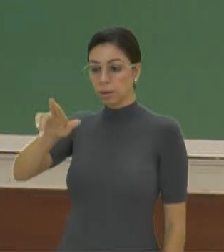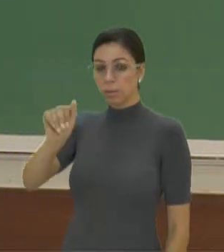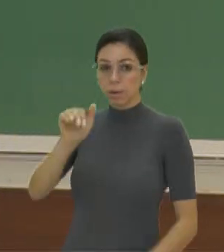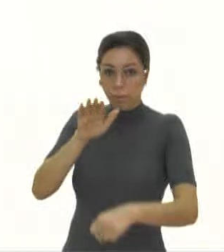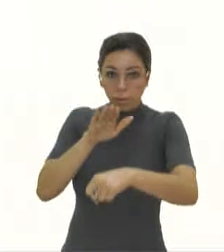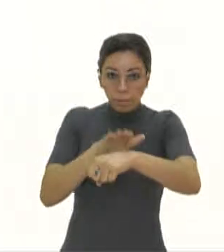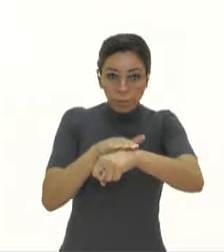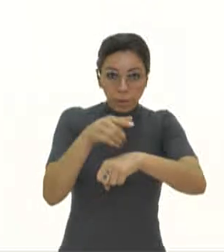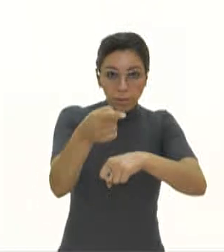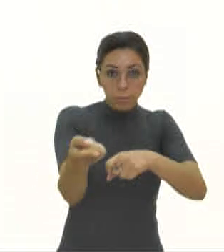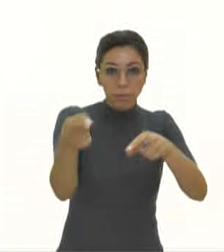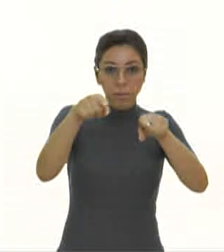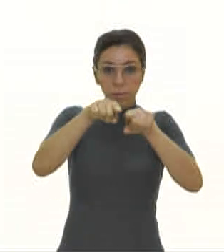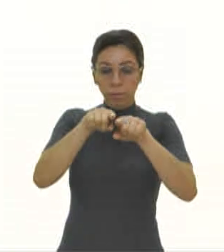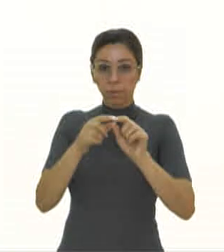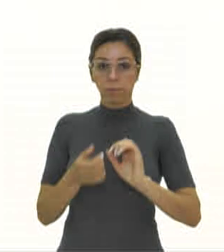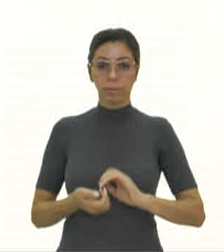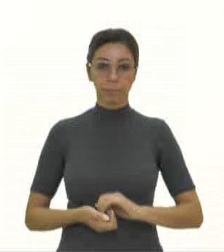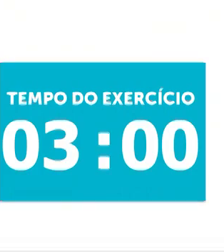responderem e a gente já volta.